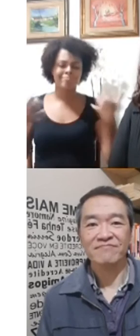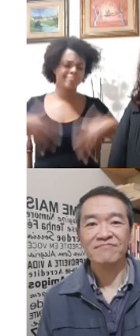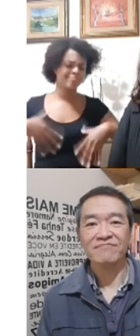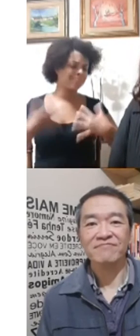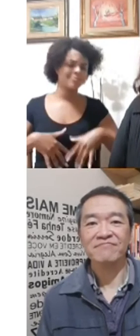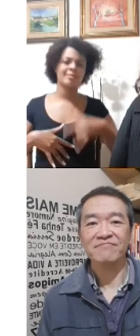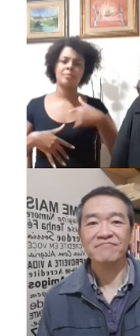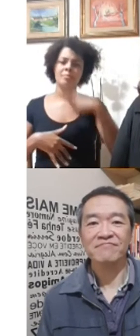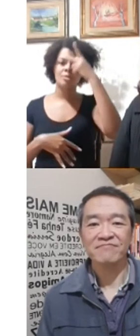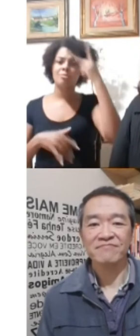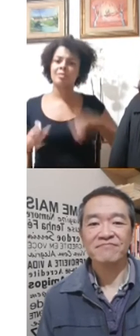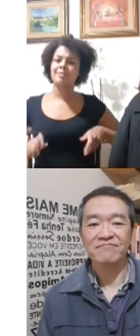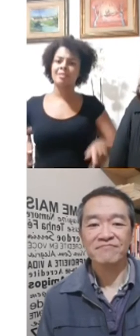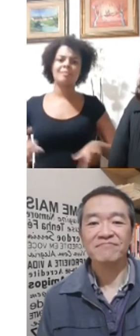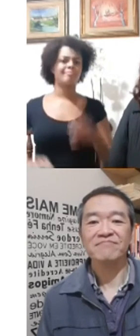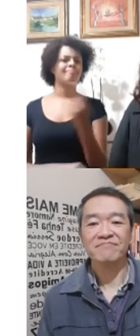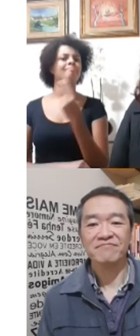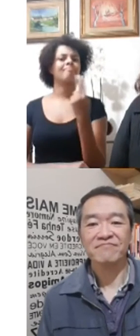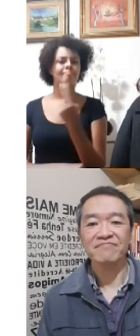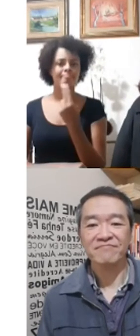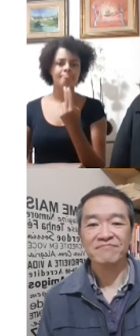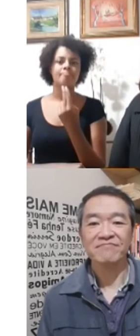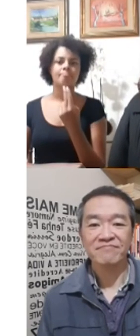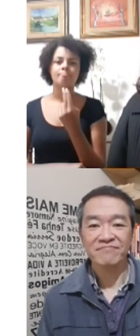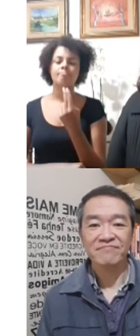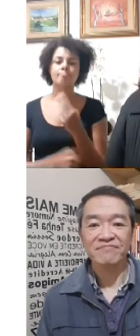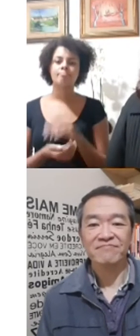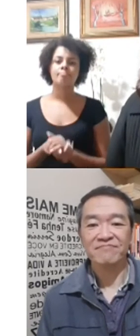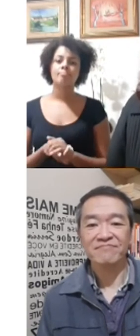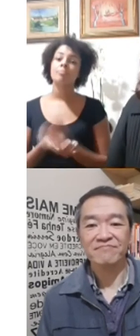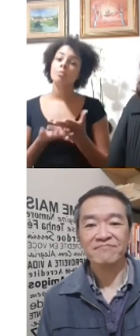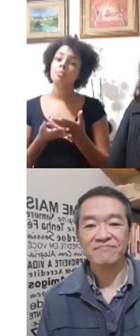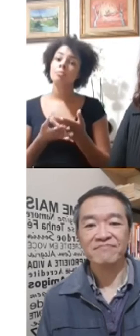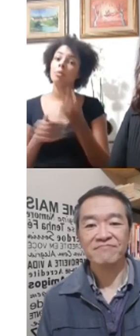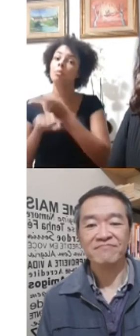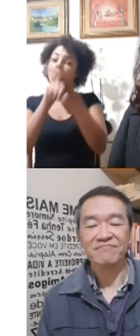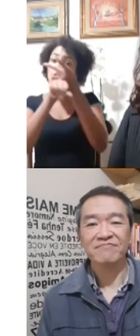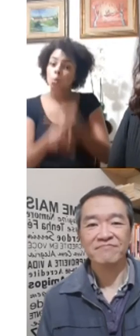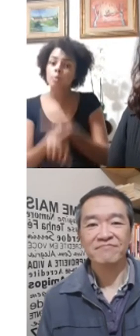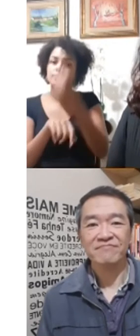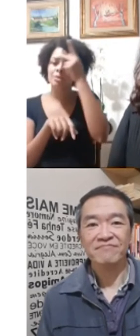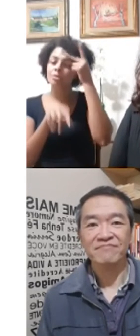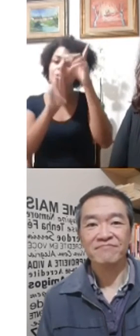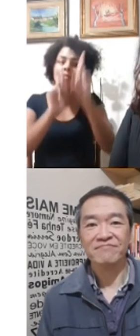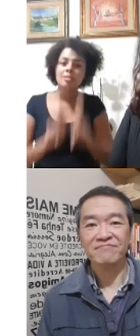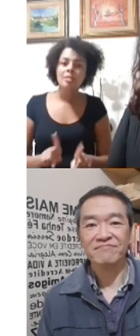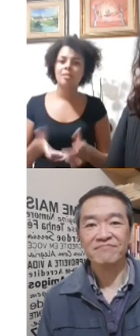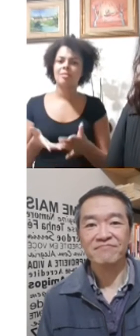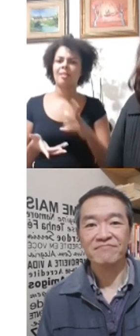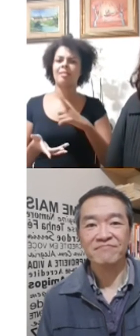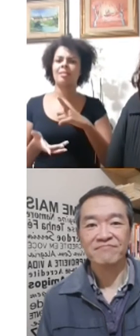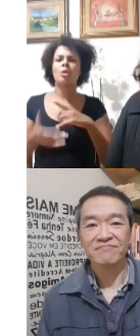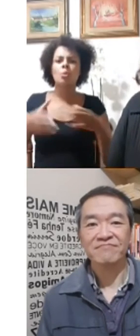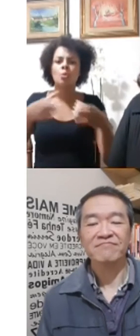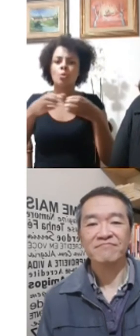desse banheiro com essa privada, né? Então, na verdade, consulte-nos, né? Procure orientação. Temos